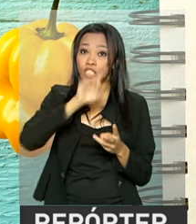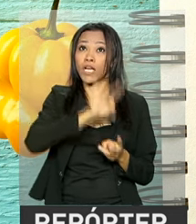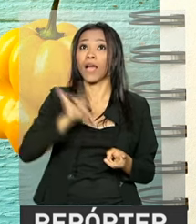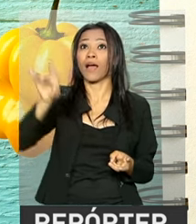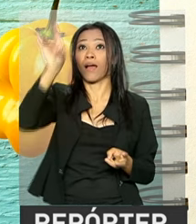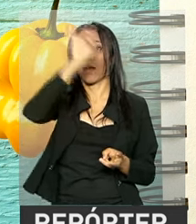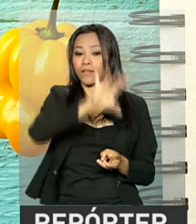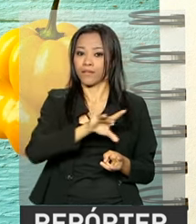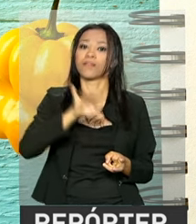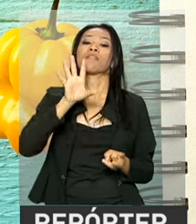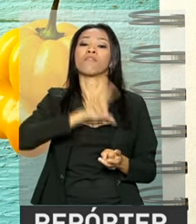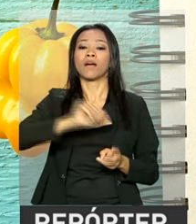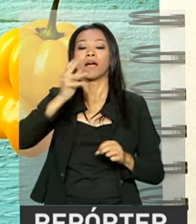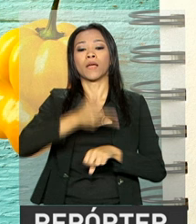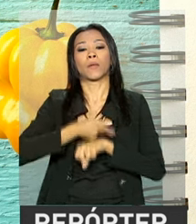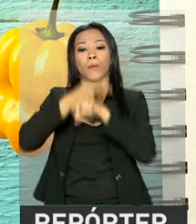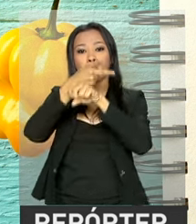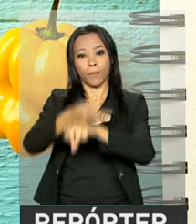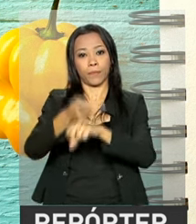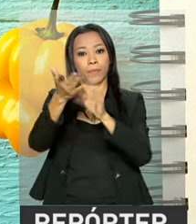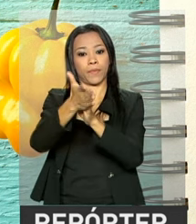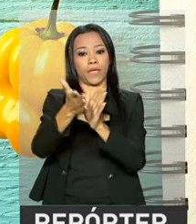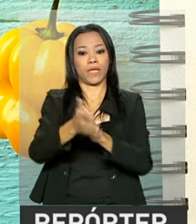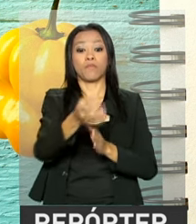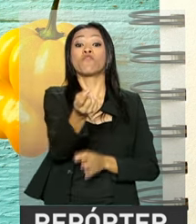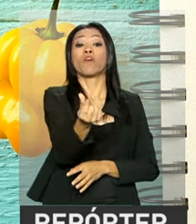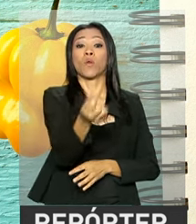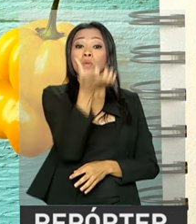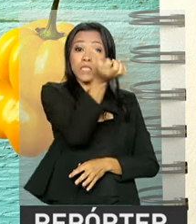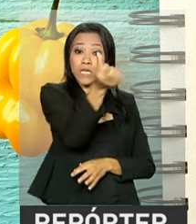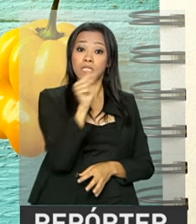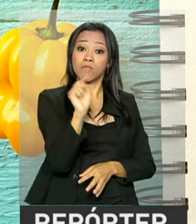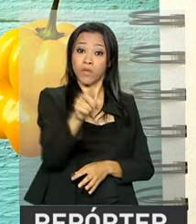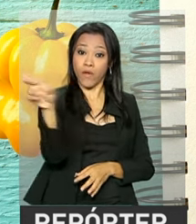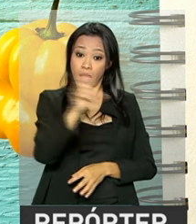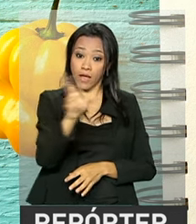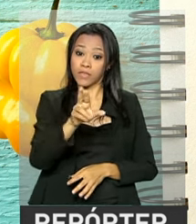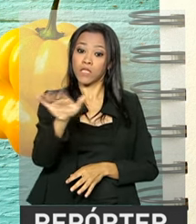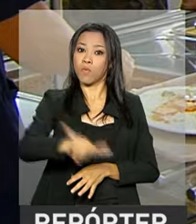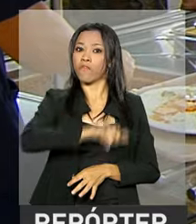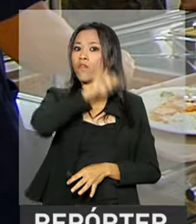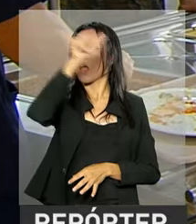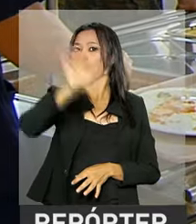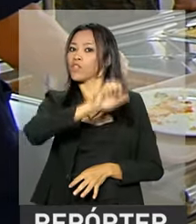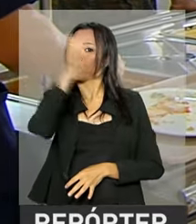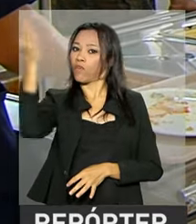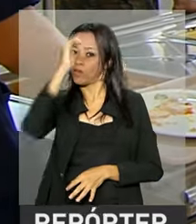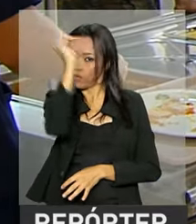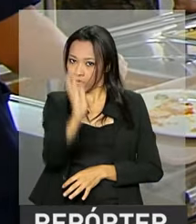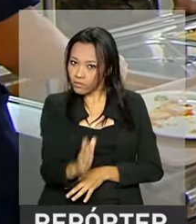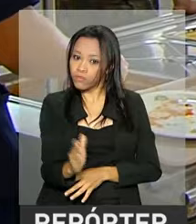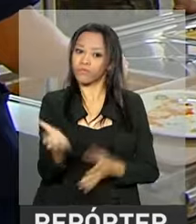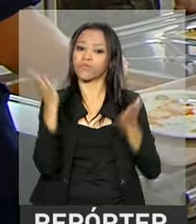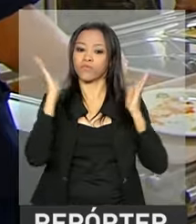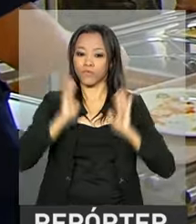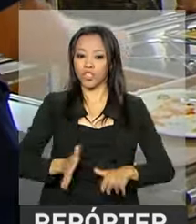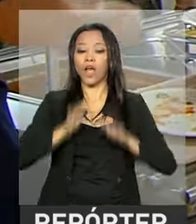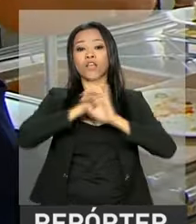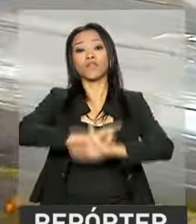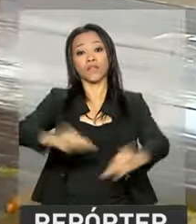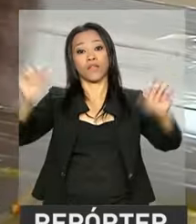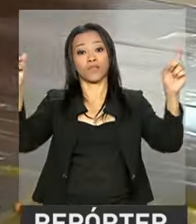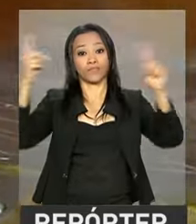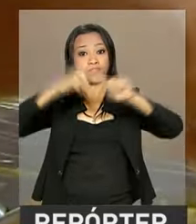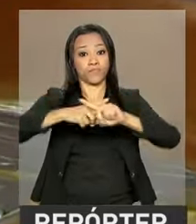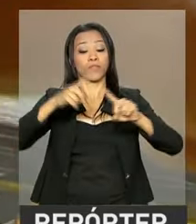região receberão um prêmio no valor de R$ 6 mil e uma viagem internacional. O concurso foi lançado na mesma